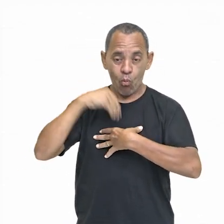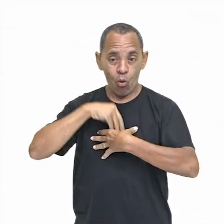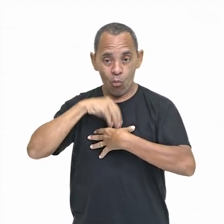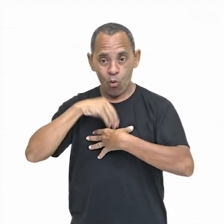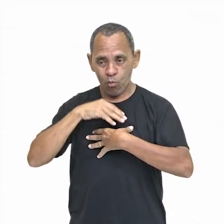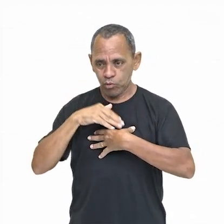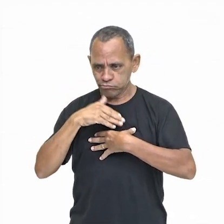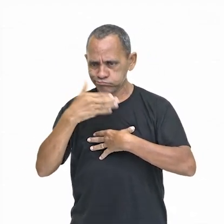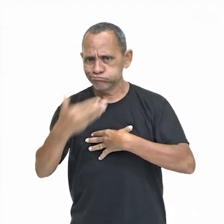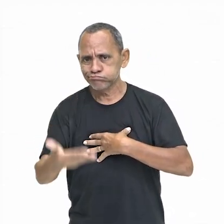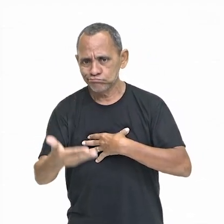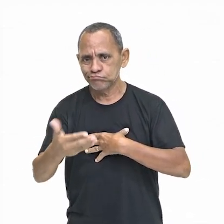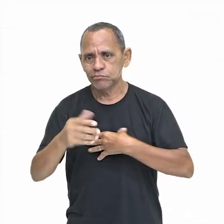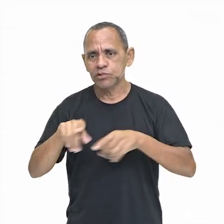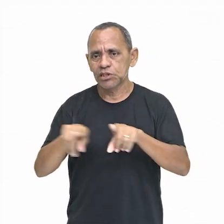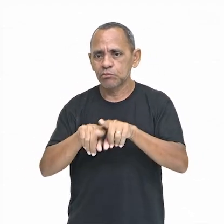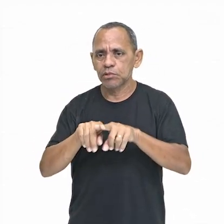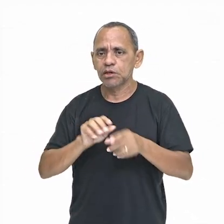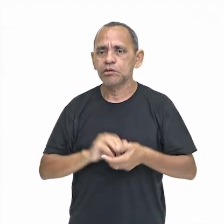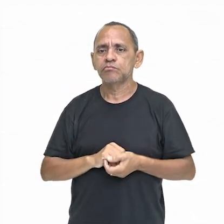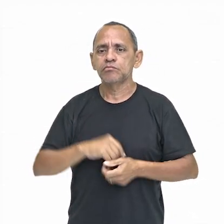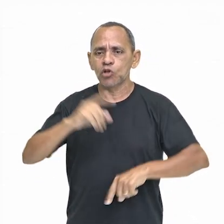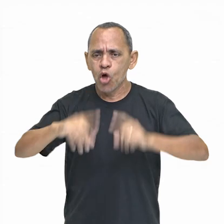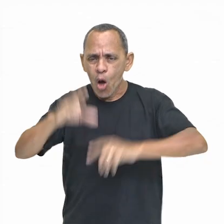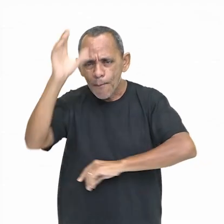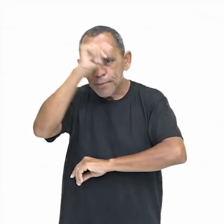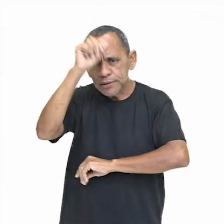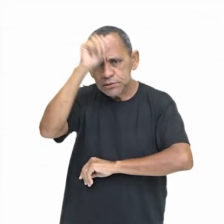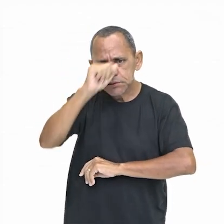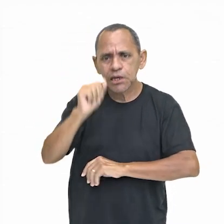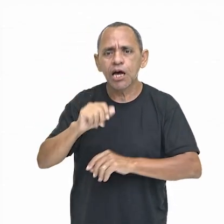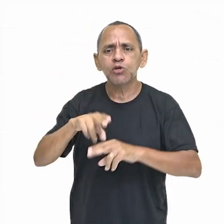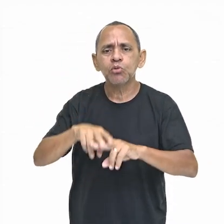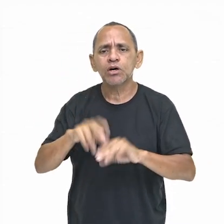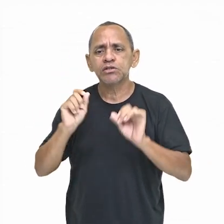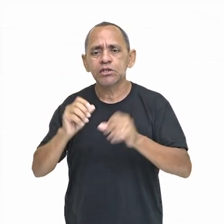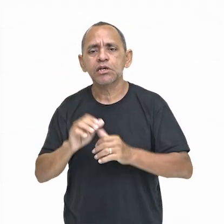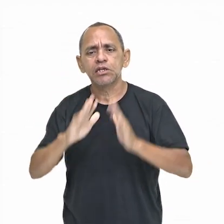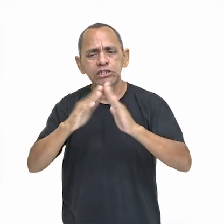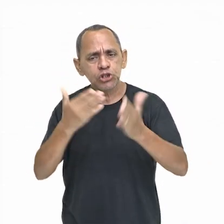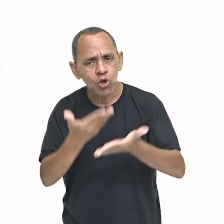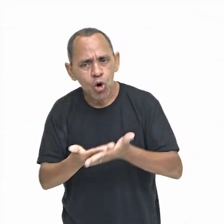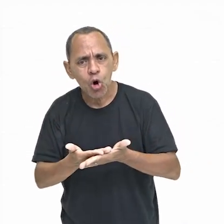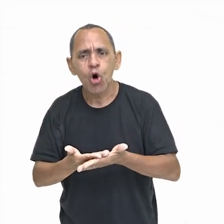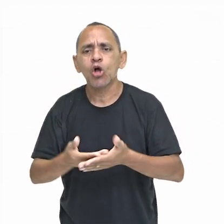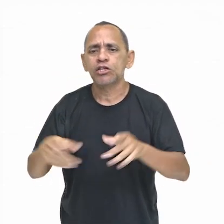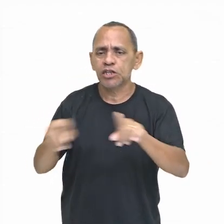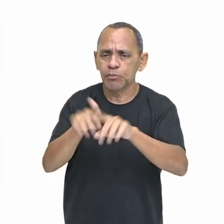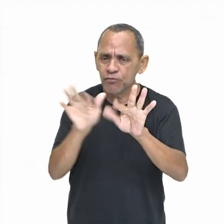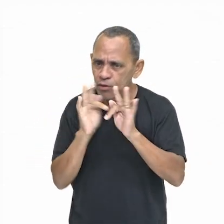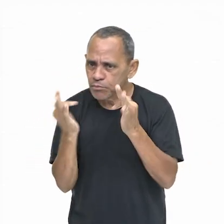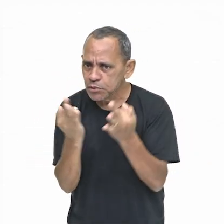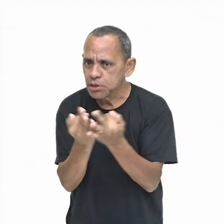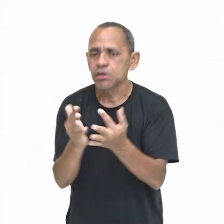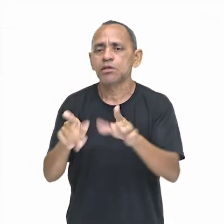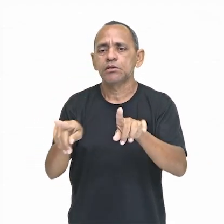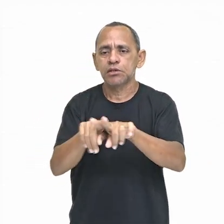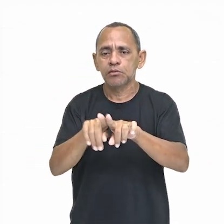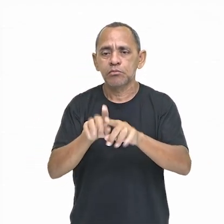esses mecanismos são a aprendizagem, que se dá, por exemplo, na escola, se dá na família, né?